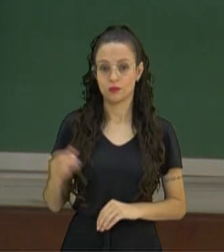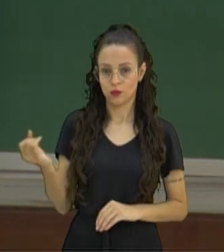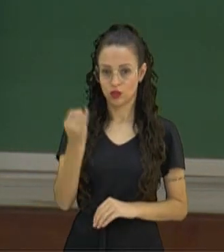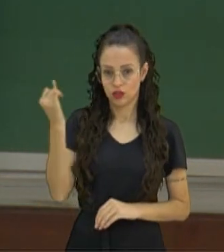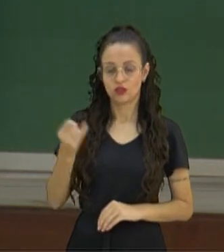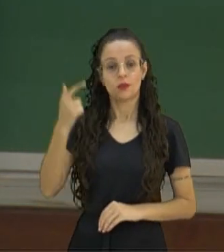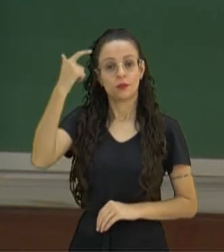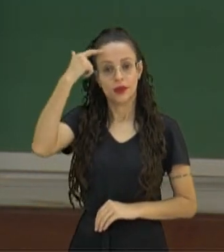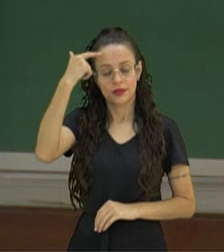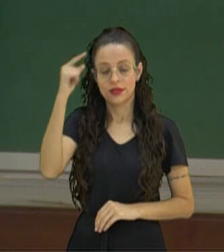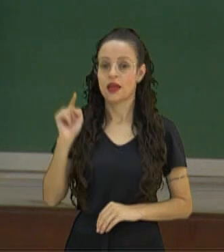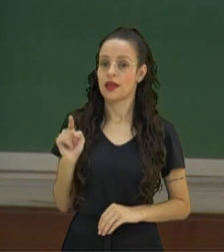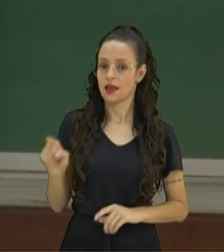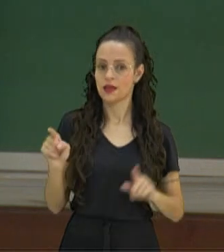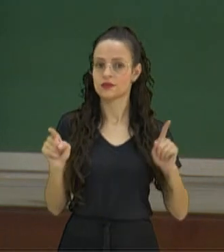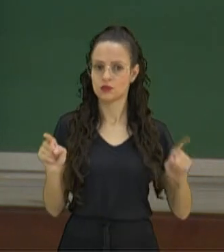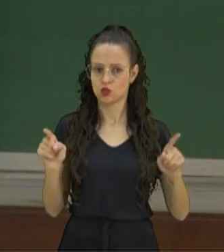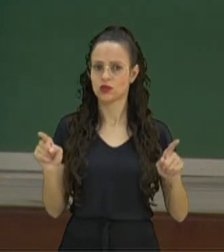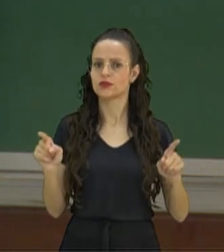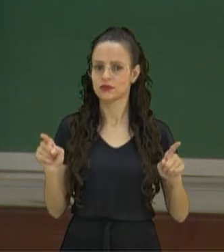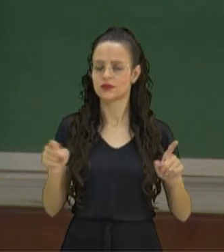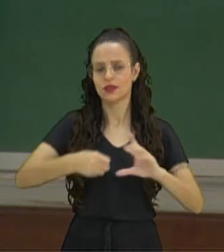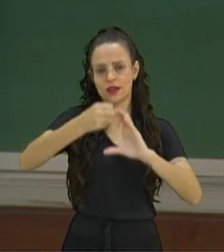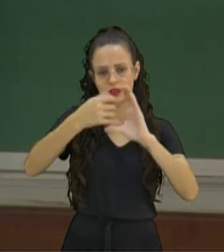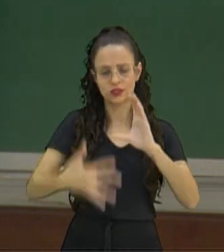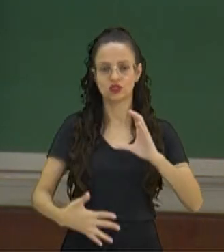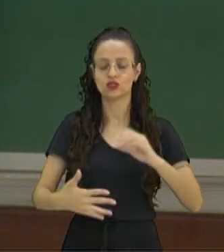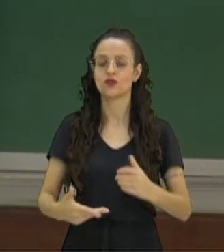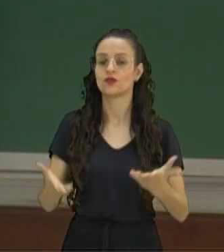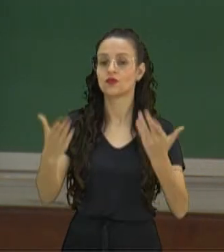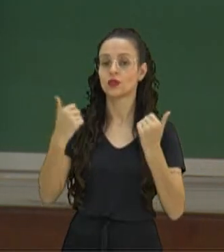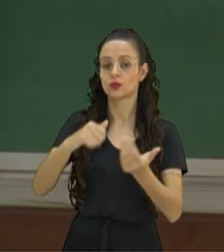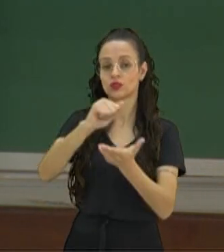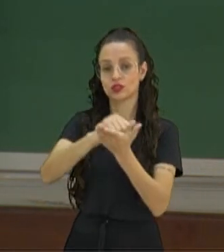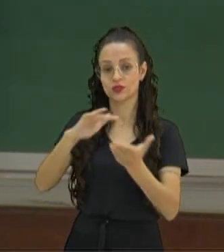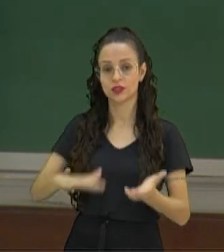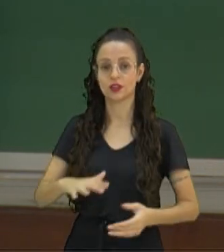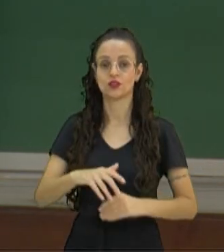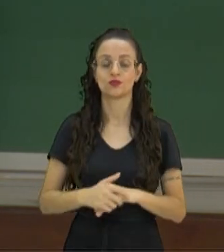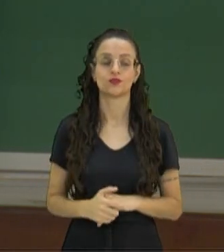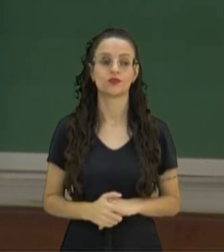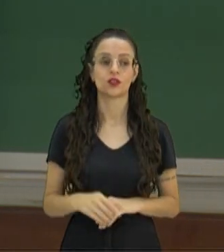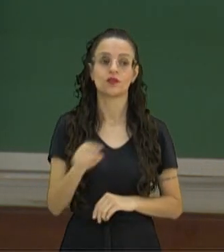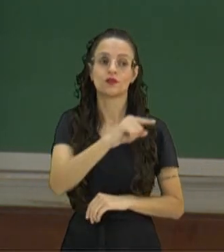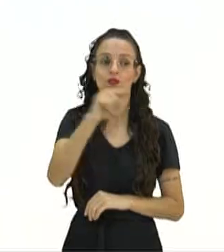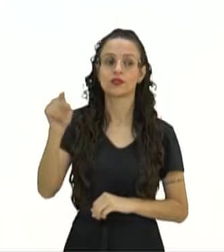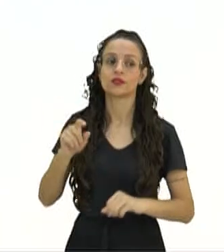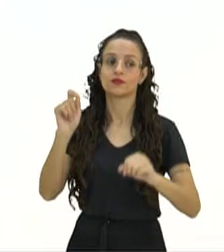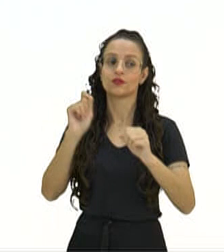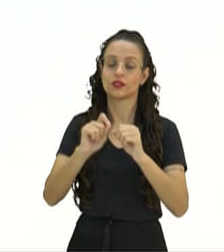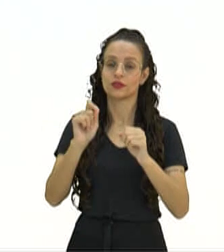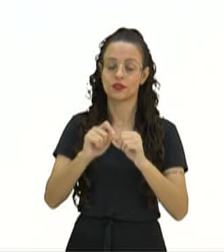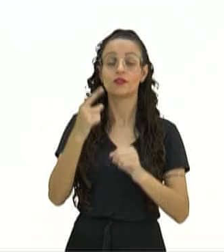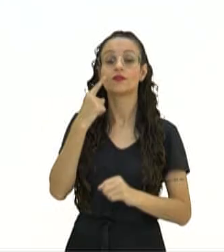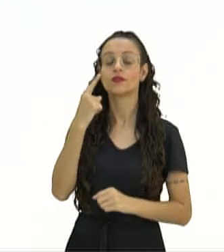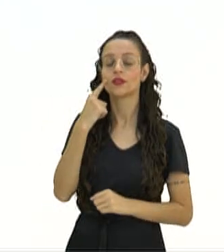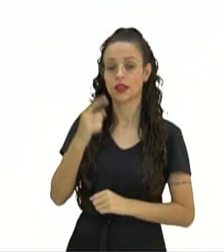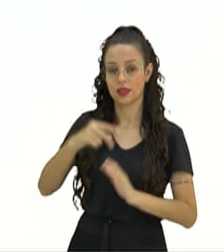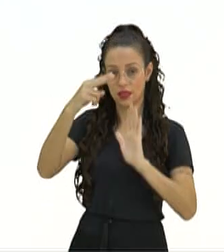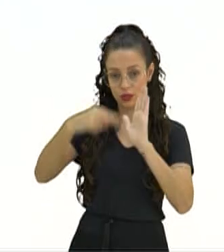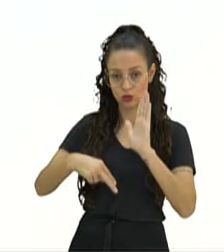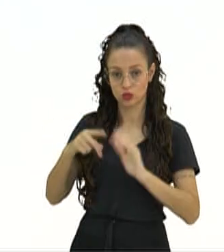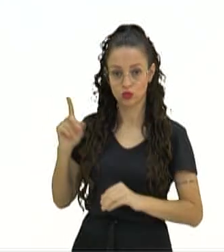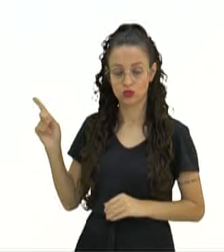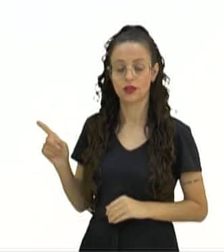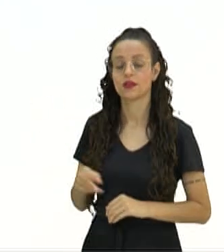importante pensar essas duas características ali. Vamos para uma atividadezinha ali, que vocês vão ter que fazer a leitura ali e